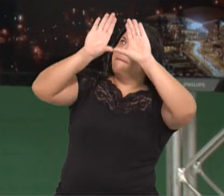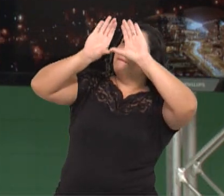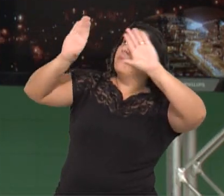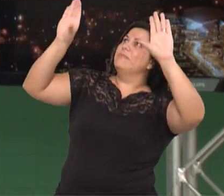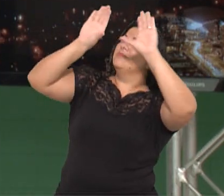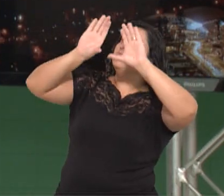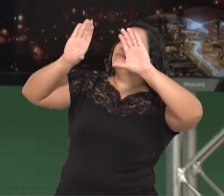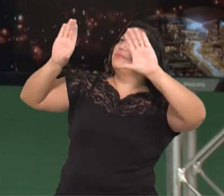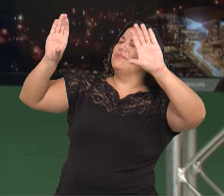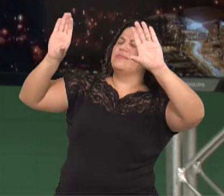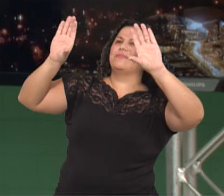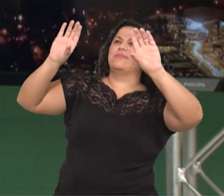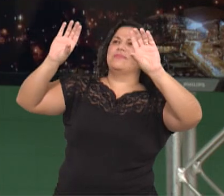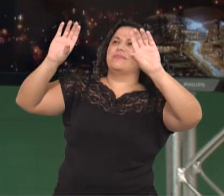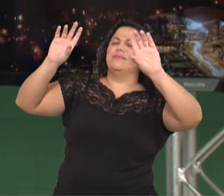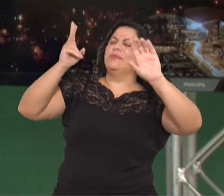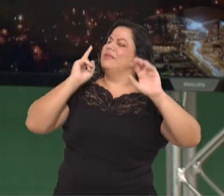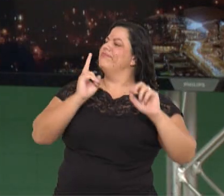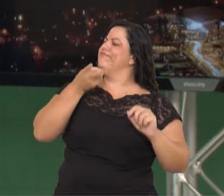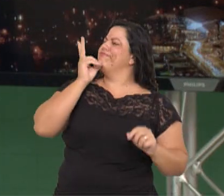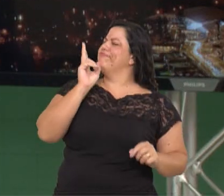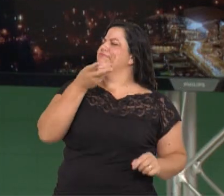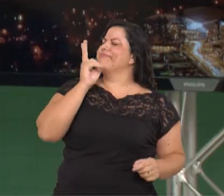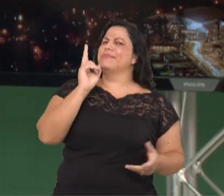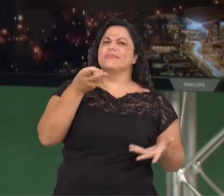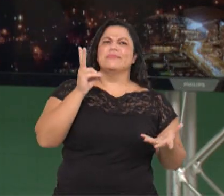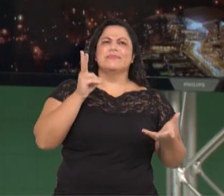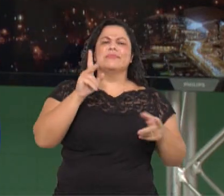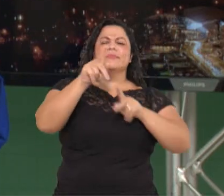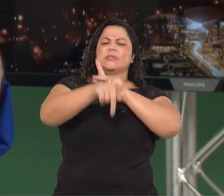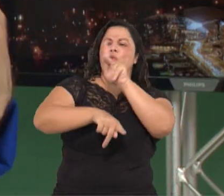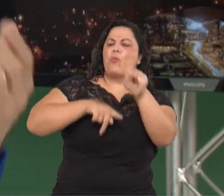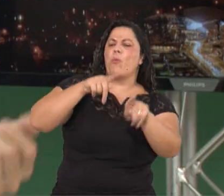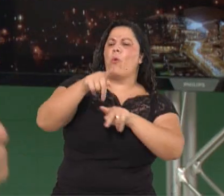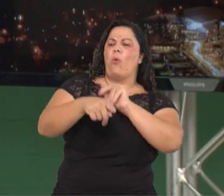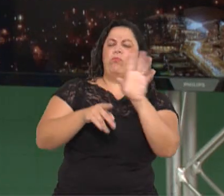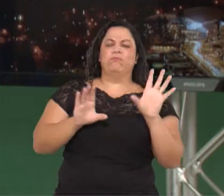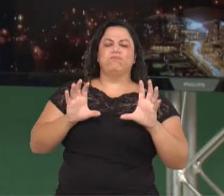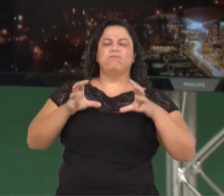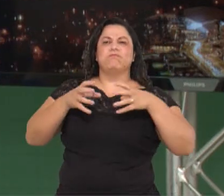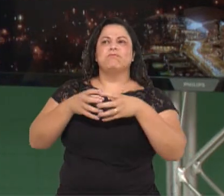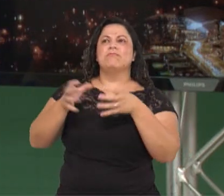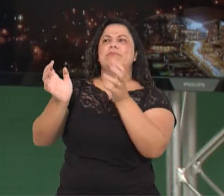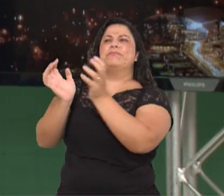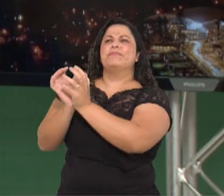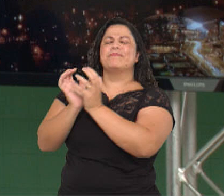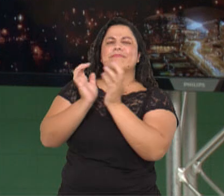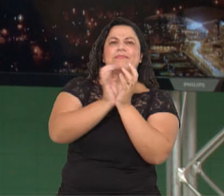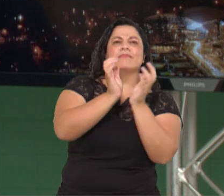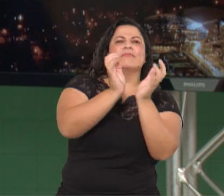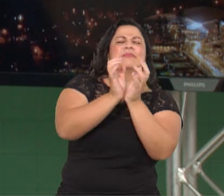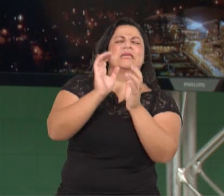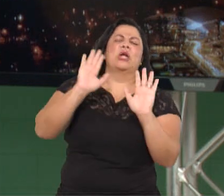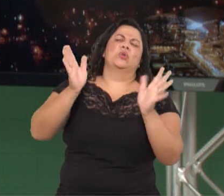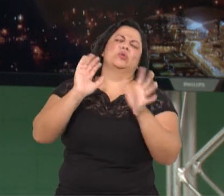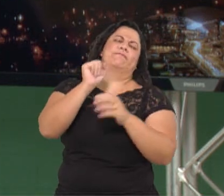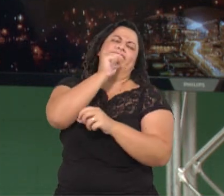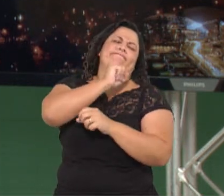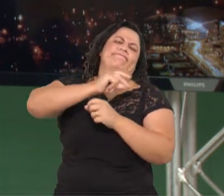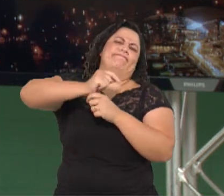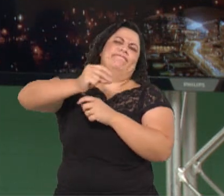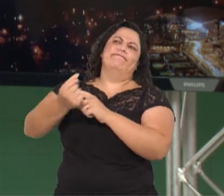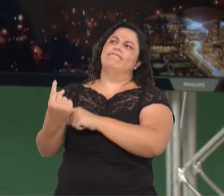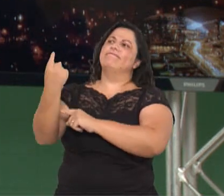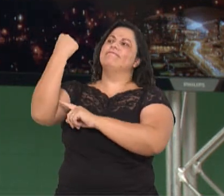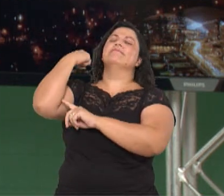muito comum, que povos, grupos, comunidades muito antigas já faziam isso. E eu vou lançar esse desafio para